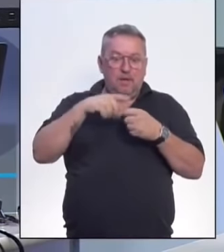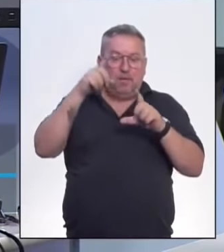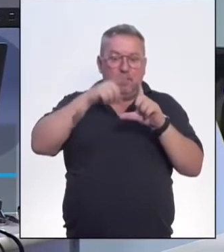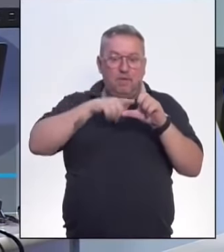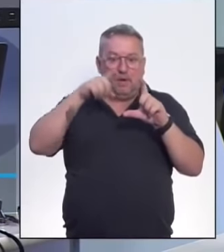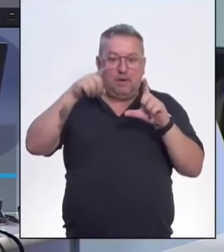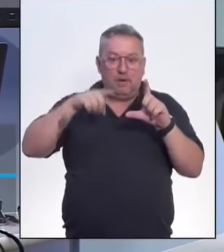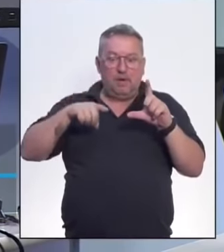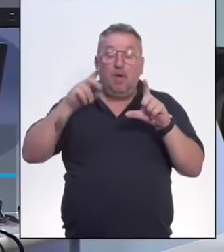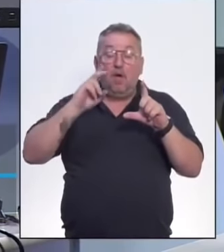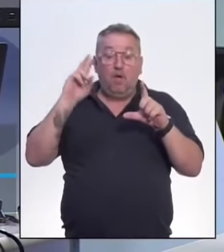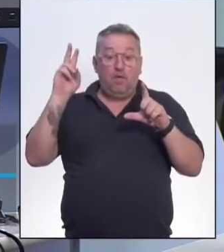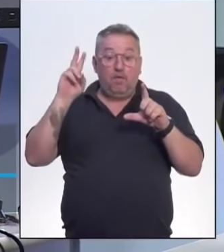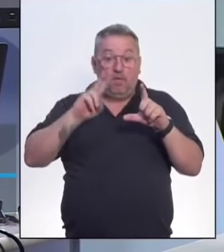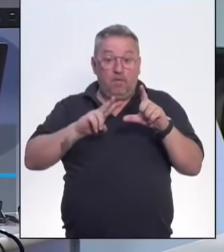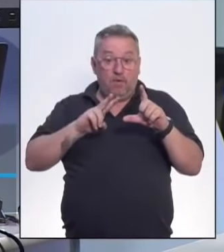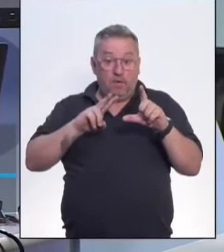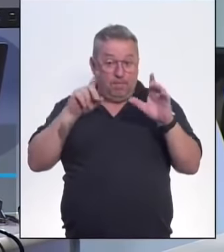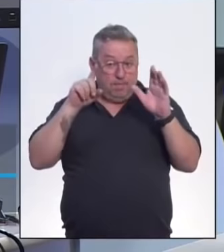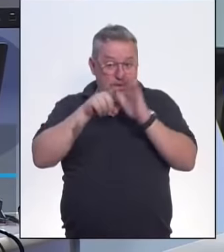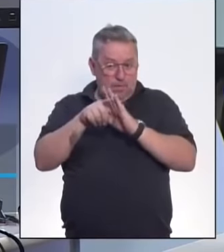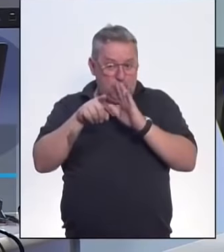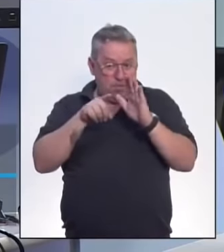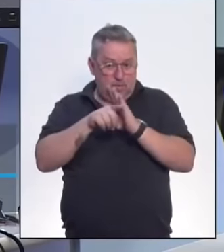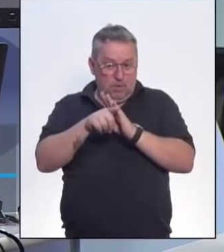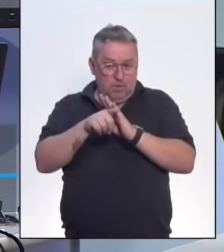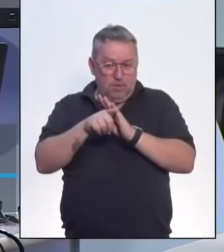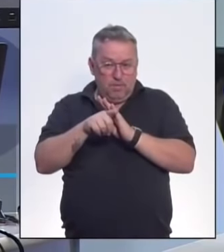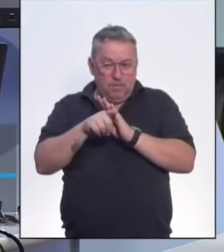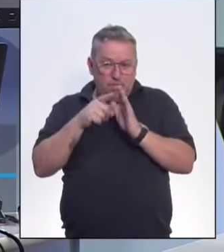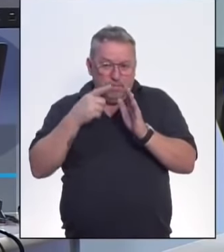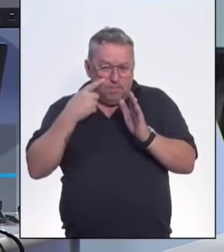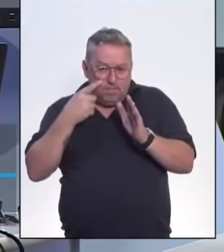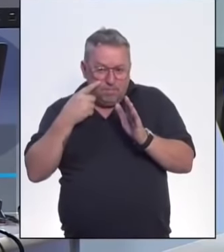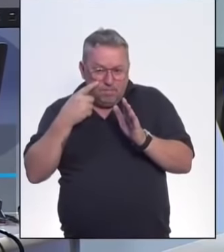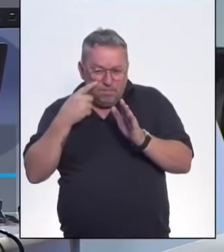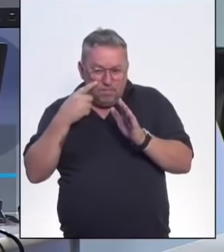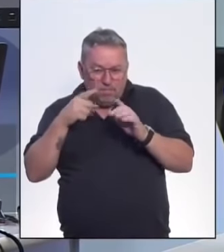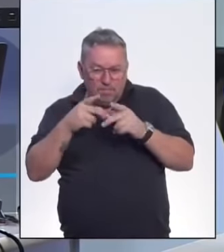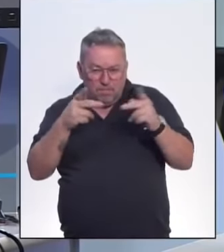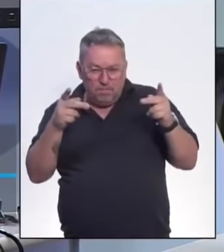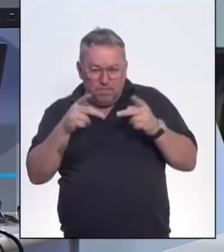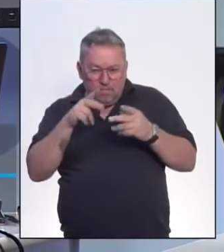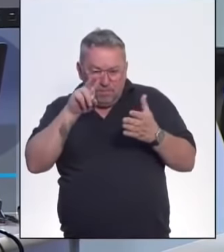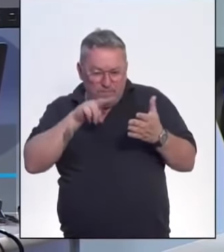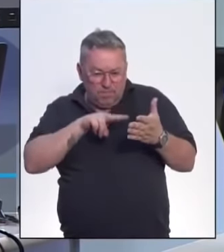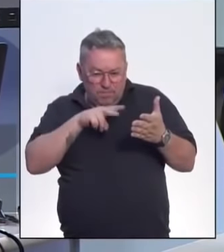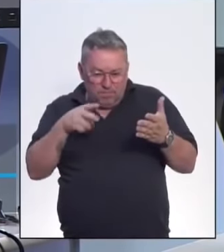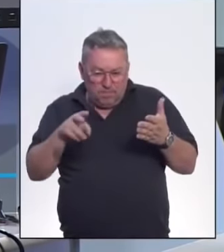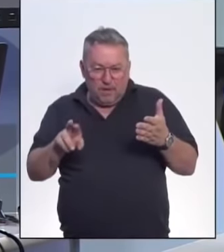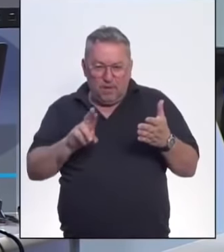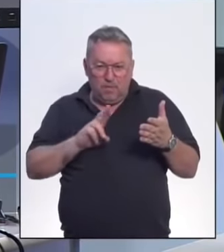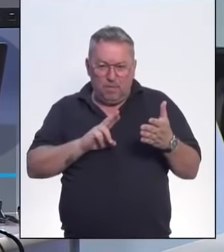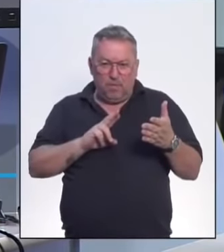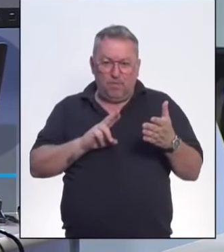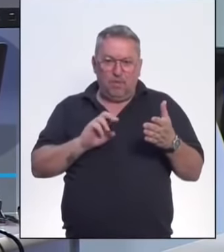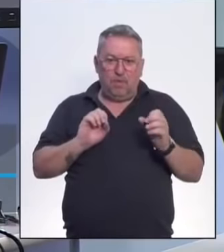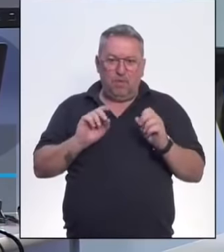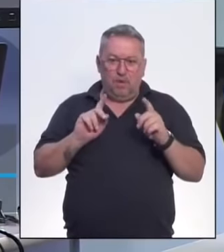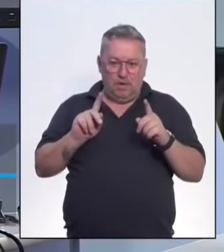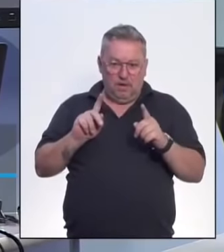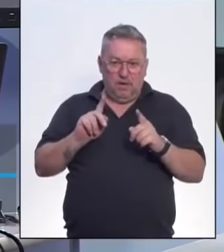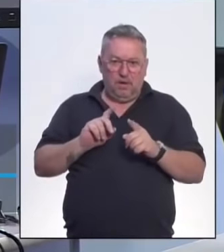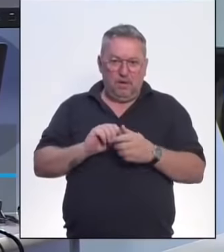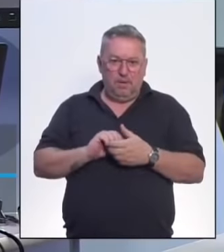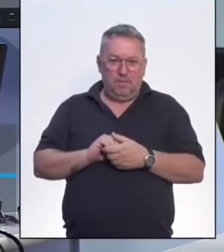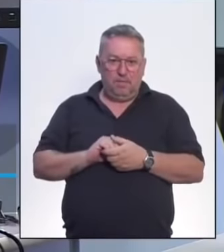gráfico. Então, fixa bem na pergunta, tudo bem? Aí volta lá no gráfico, faz a leitura, a interpretação e marca a alternativa que você julgar